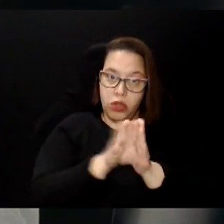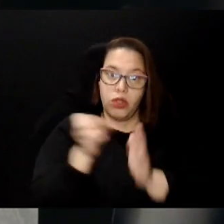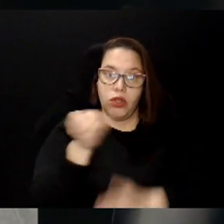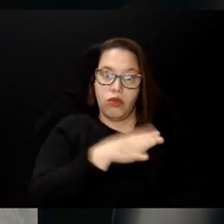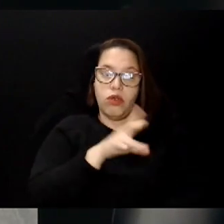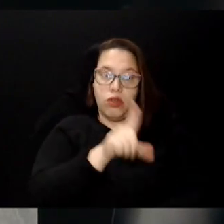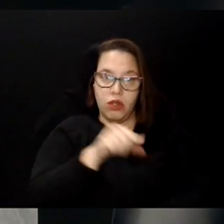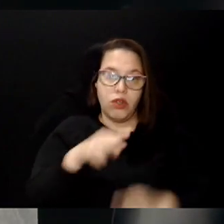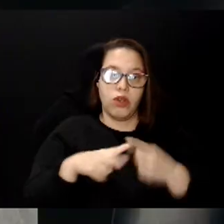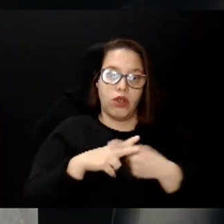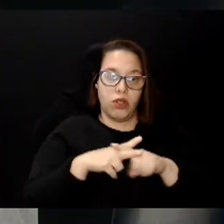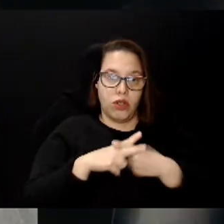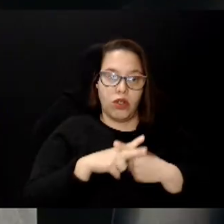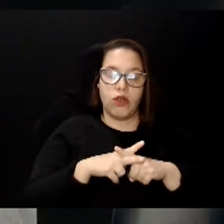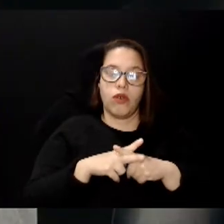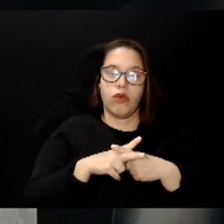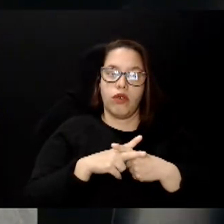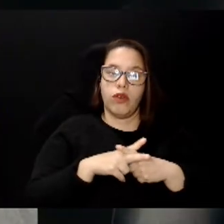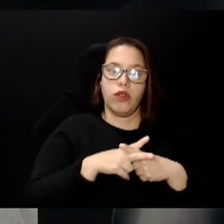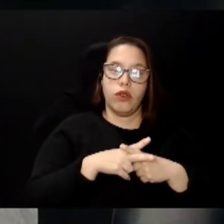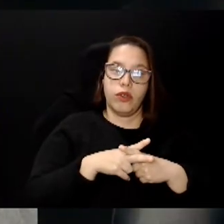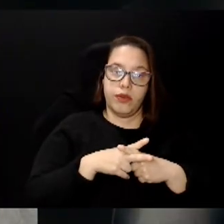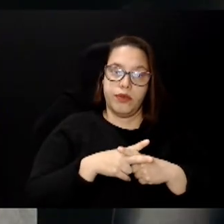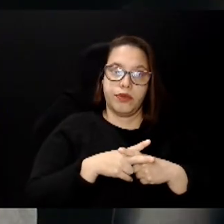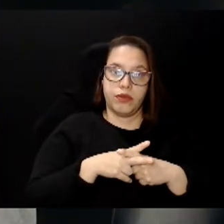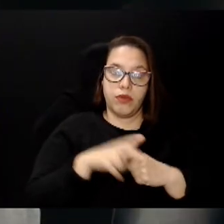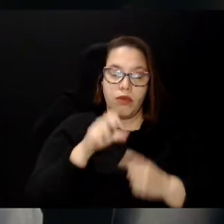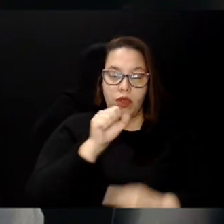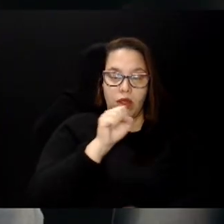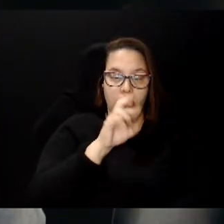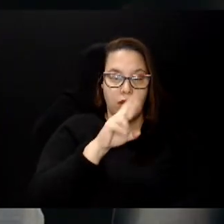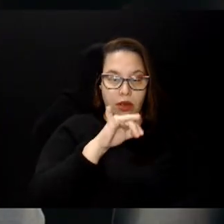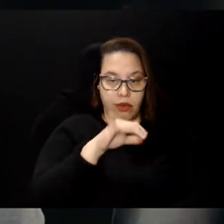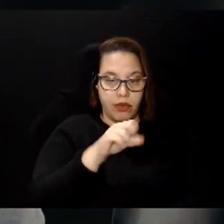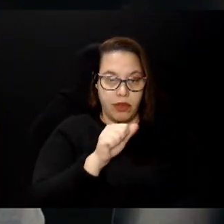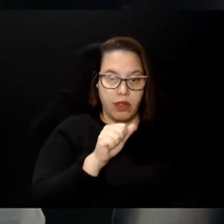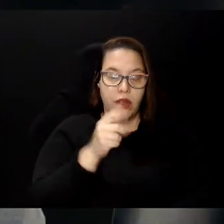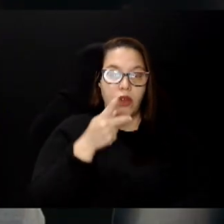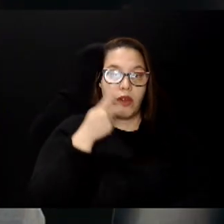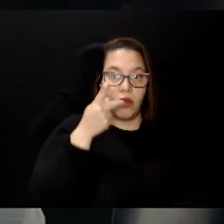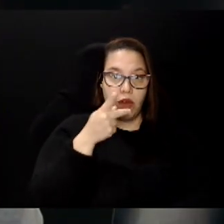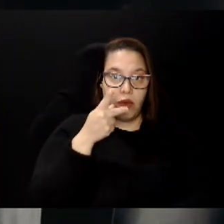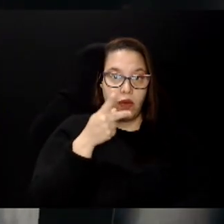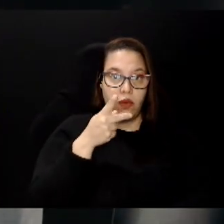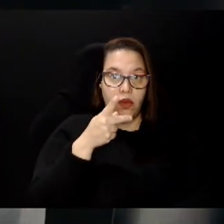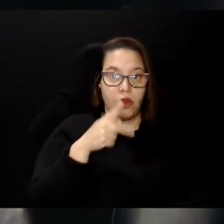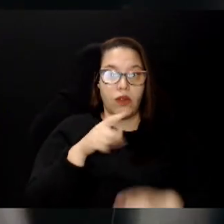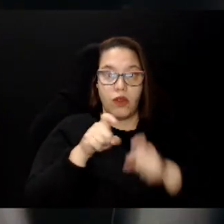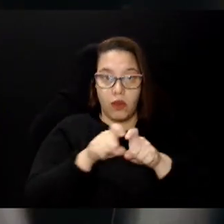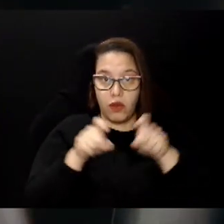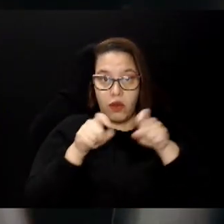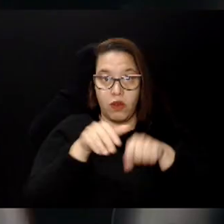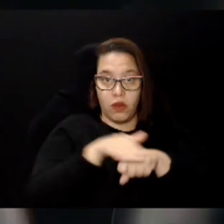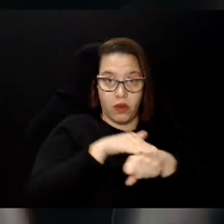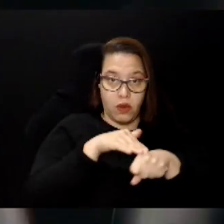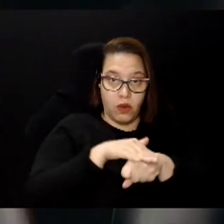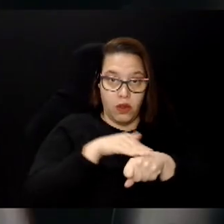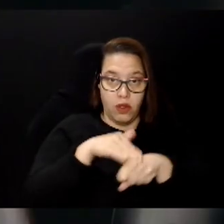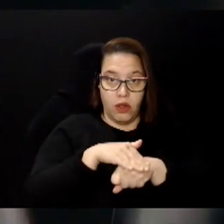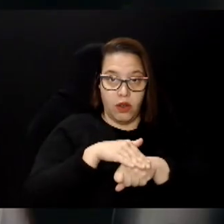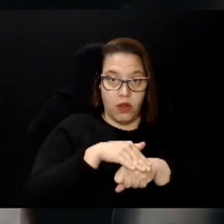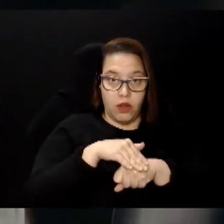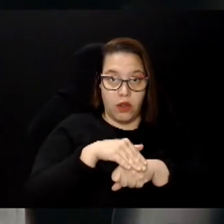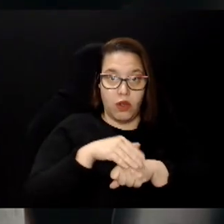ponto, Soraya, que você colocou, de a máquina conversando, uma pessoa puxa um assunto de